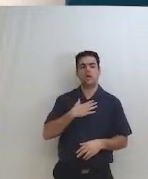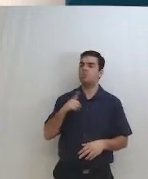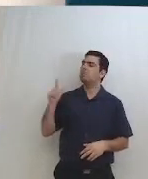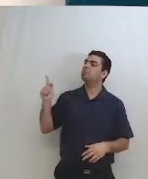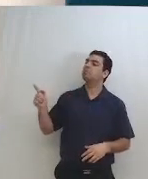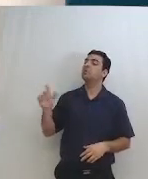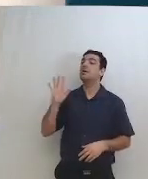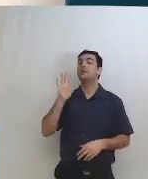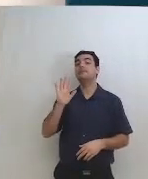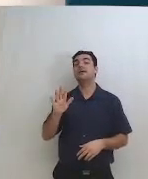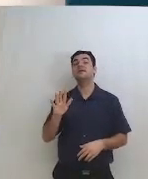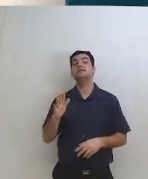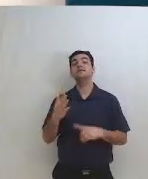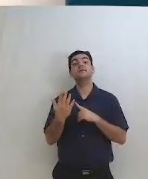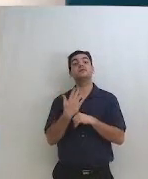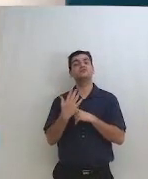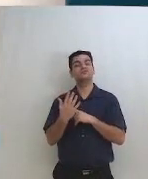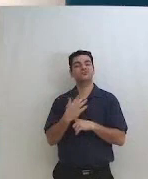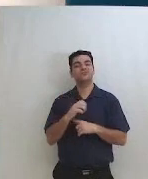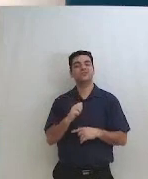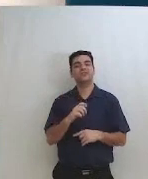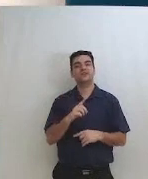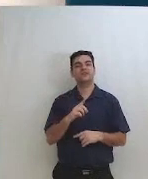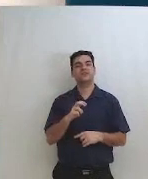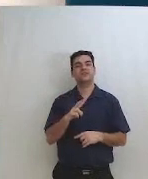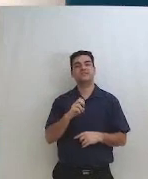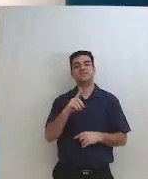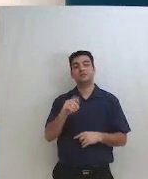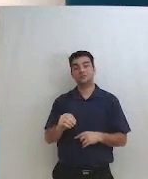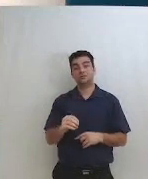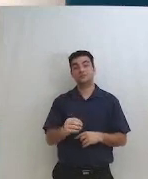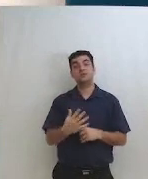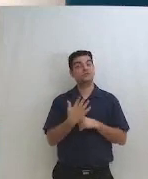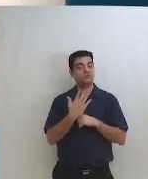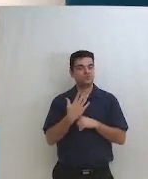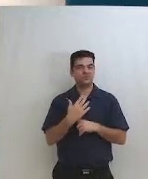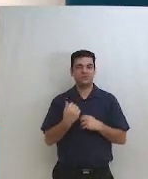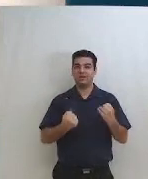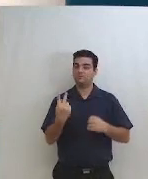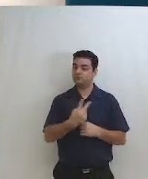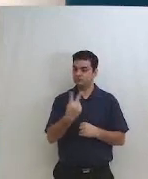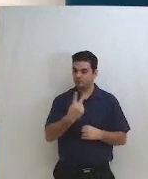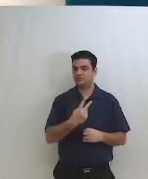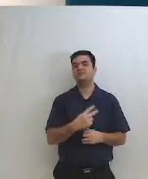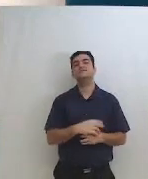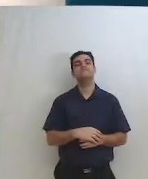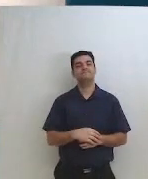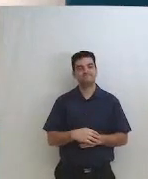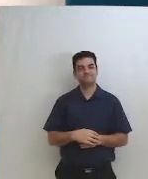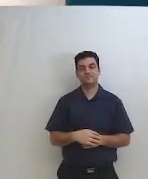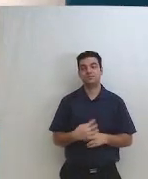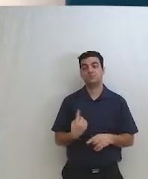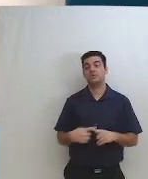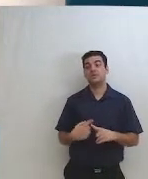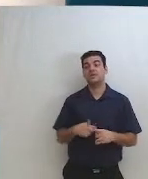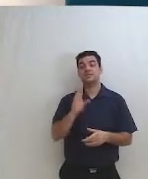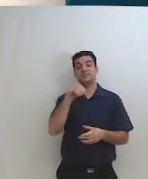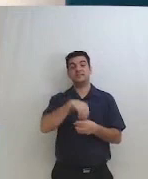Aderbal, de fato isso aconteceu, as evidências indicam a participação de ambos no crime, uma vez que Aderbal estava no carro,